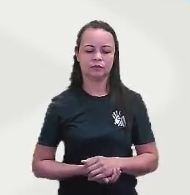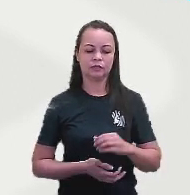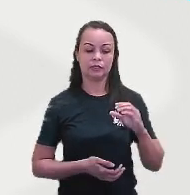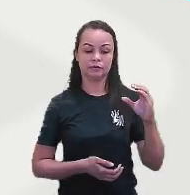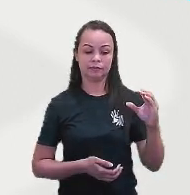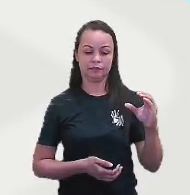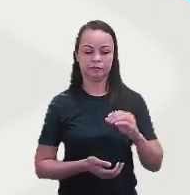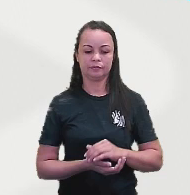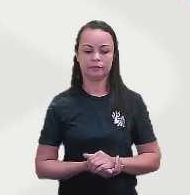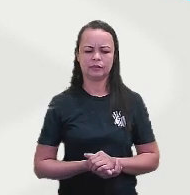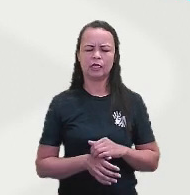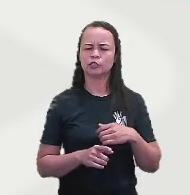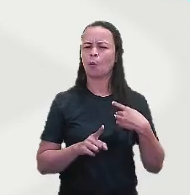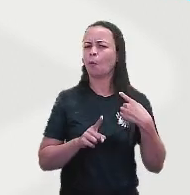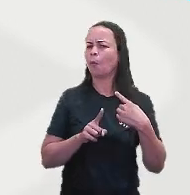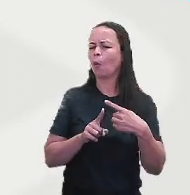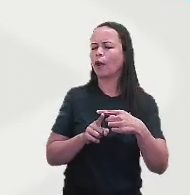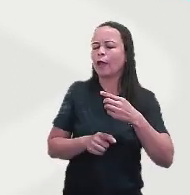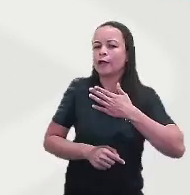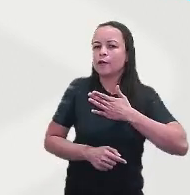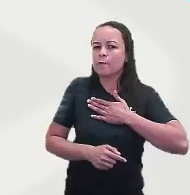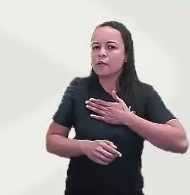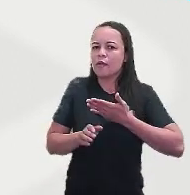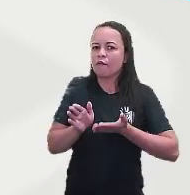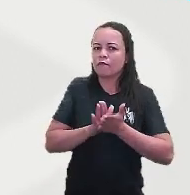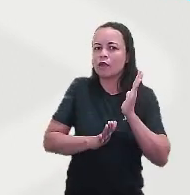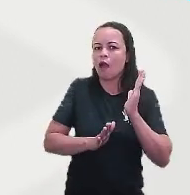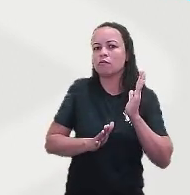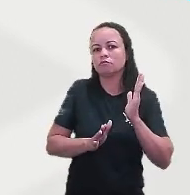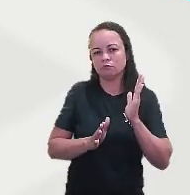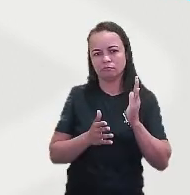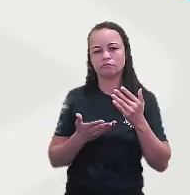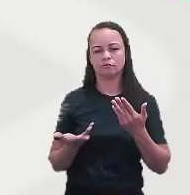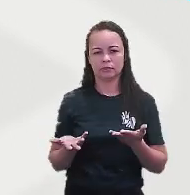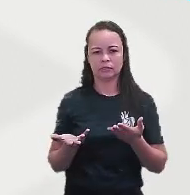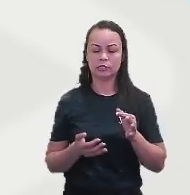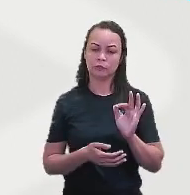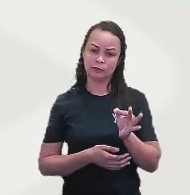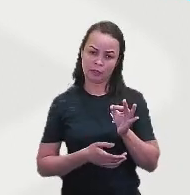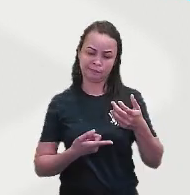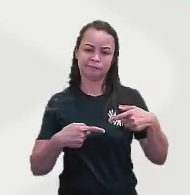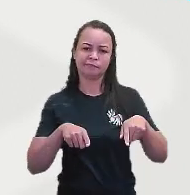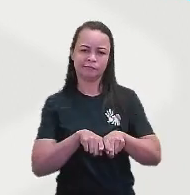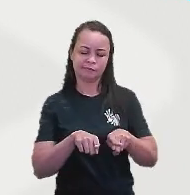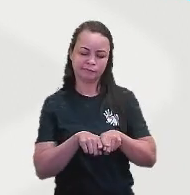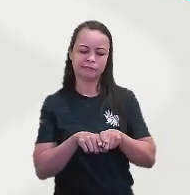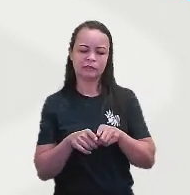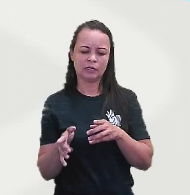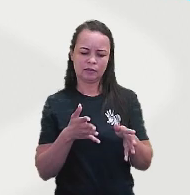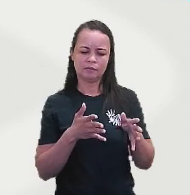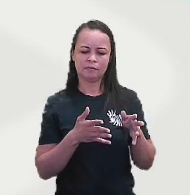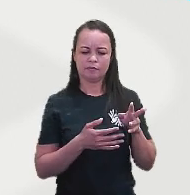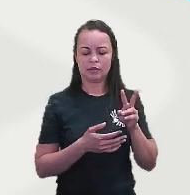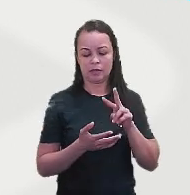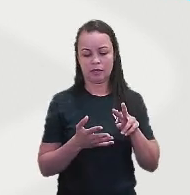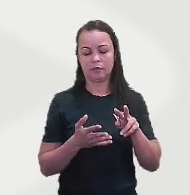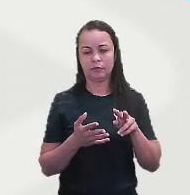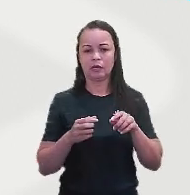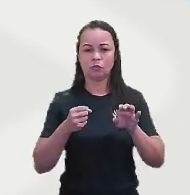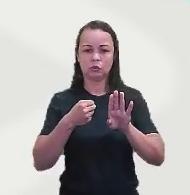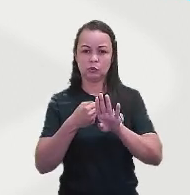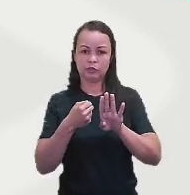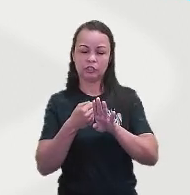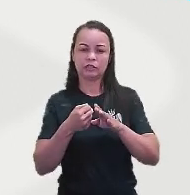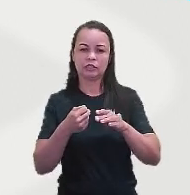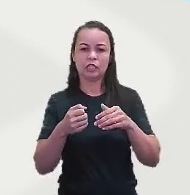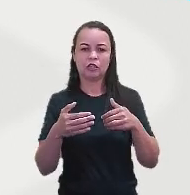Eis o porquê da minha viagem. Certo também, porque olha ali a presença do artigo, portanto é um substantivo e tem que